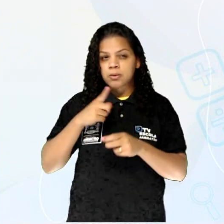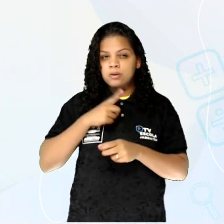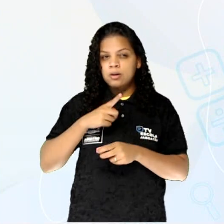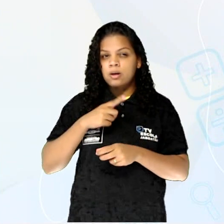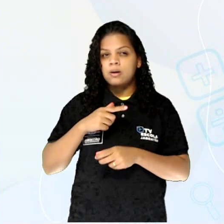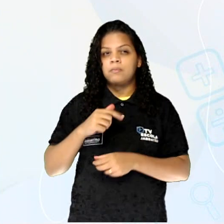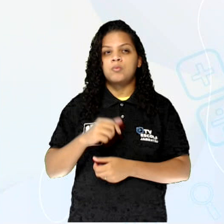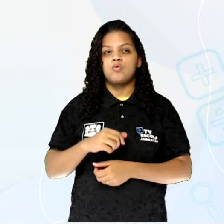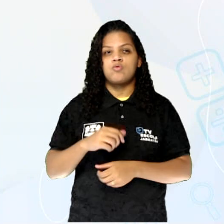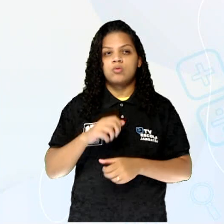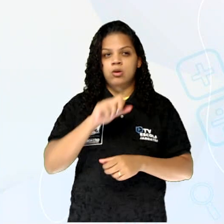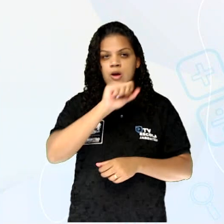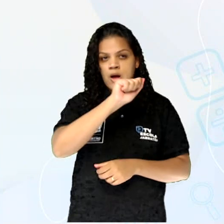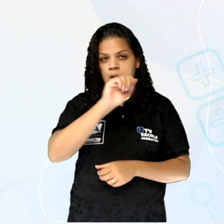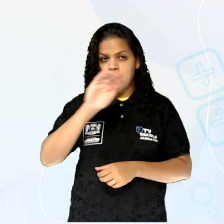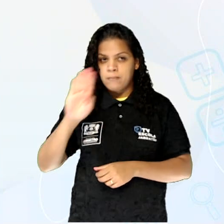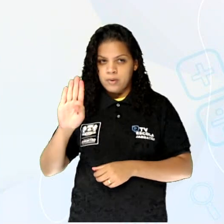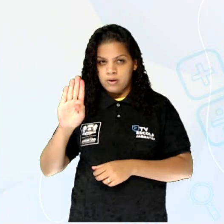ab